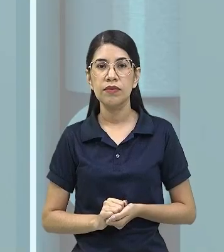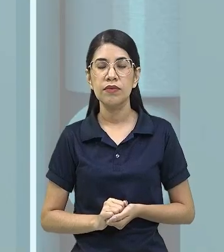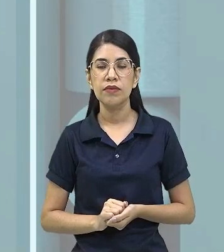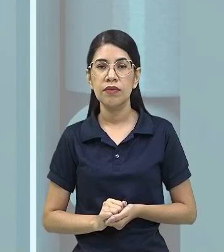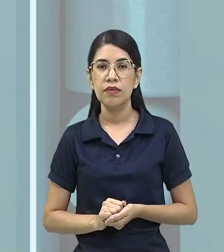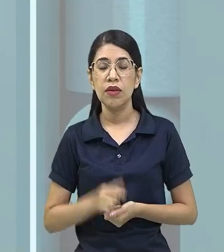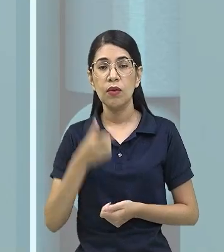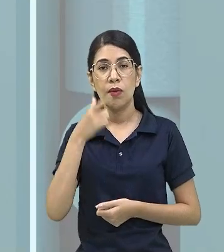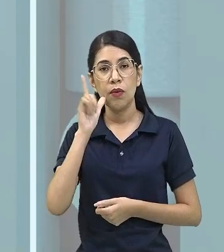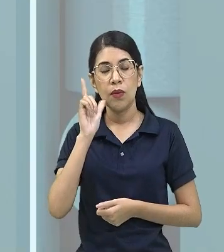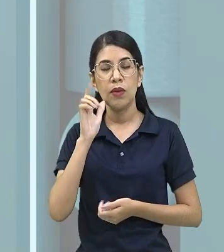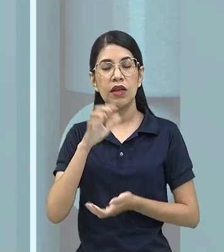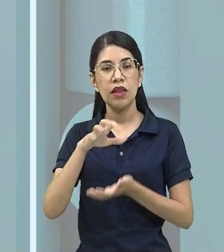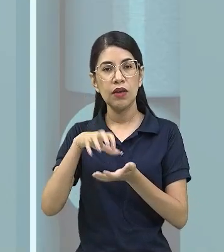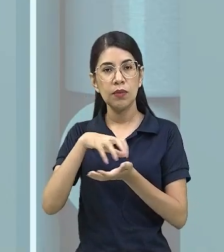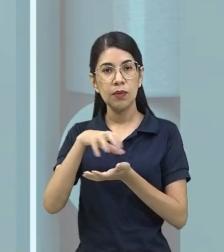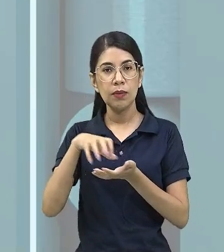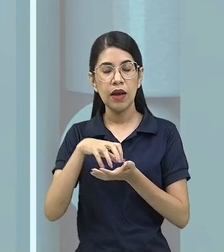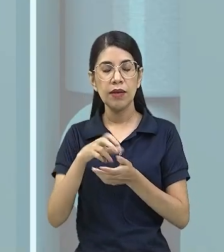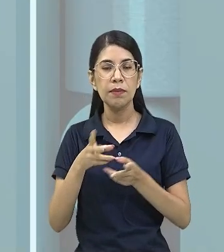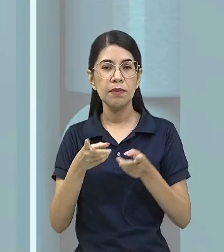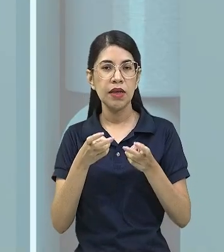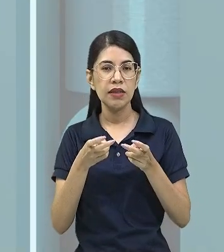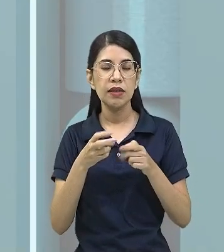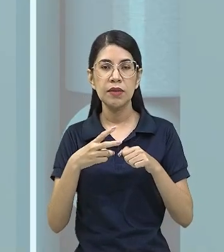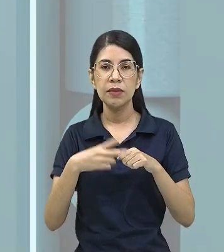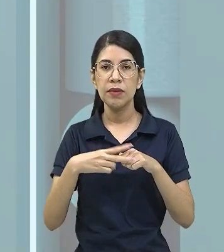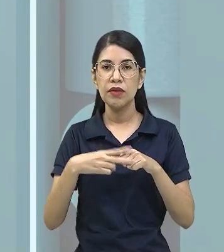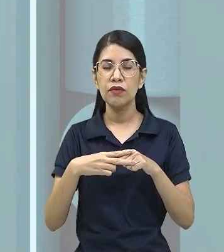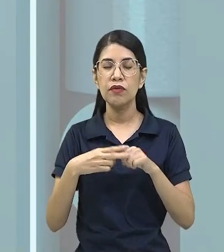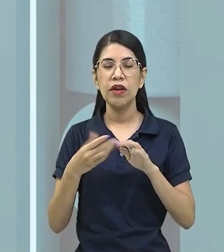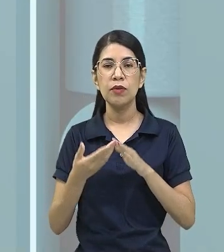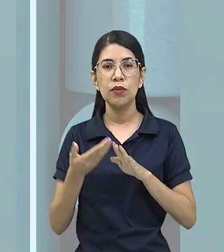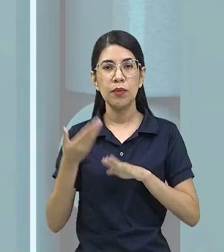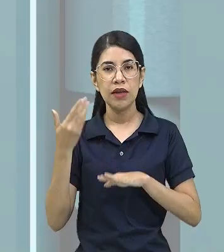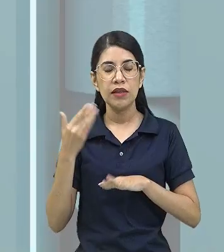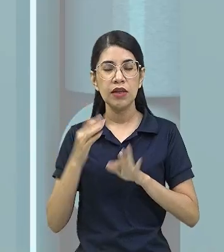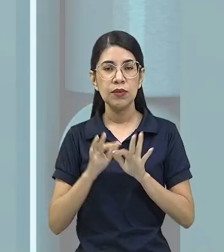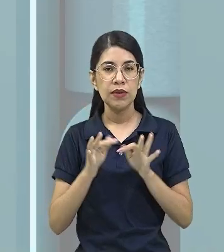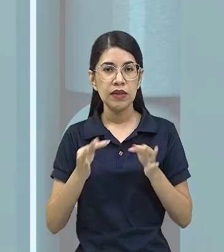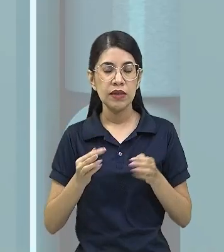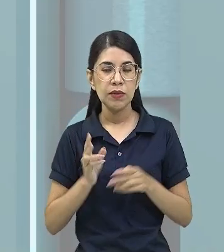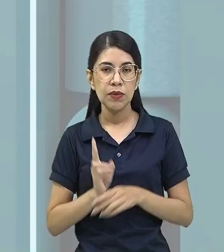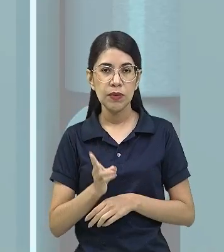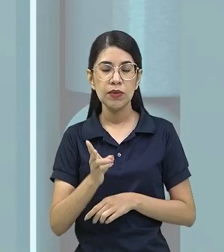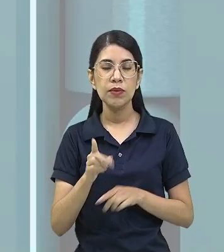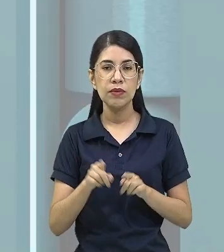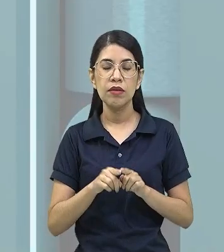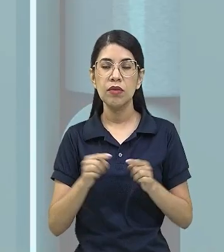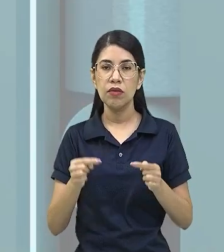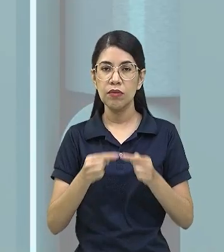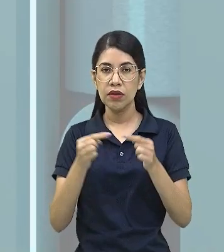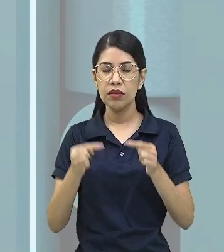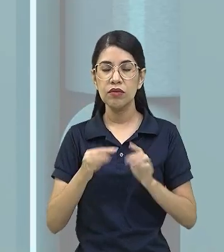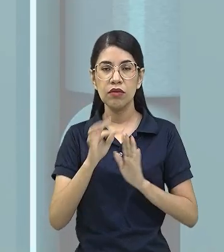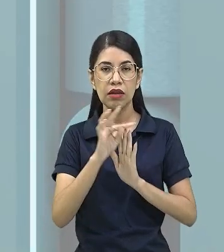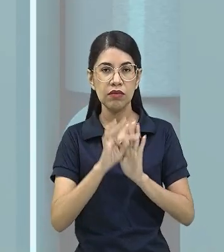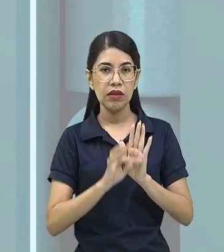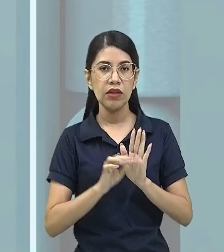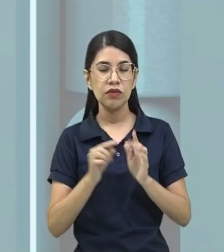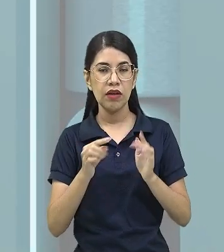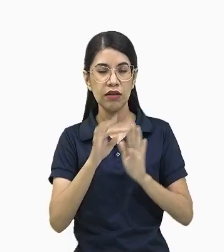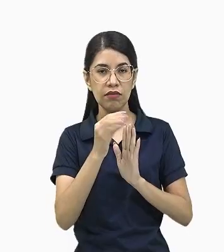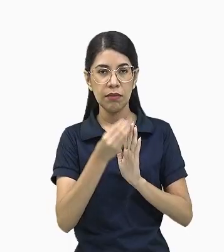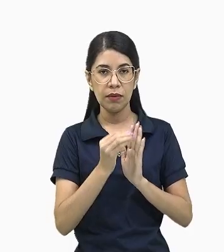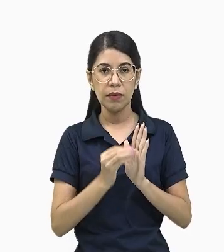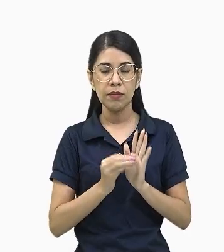ontem no parque. E tente observar os verbos no passado, tanto simples quanto contínuo, de acordo com que eles aparecerem no texto. Vamos